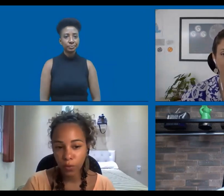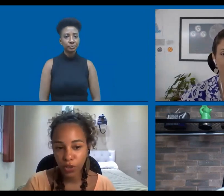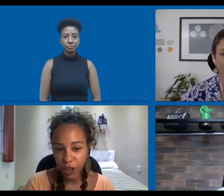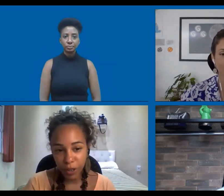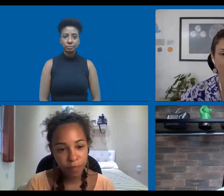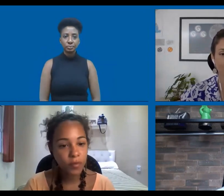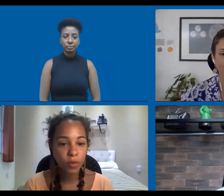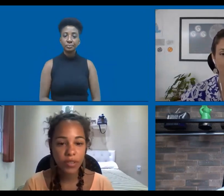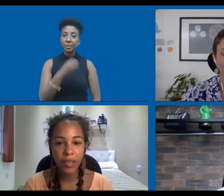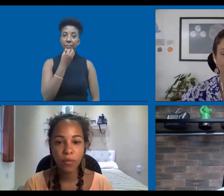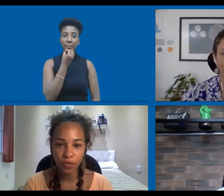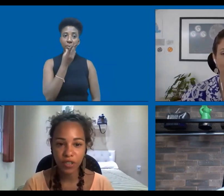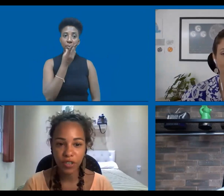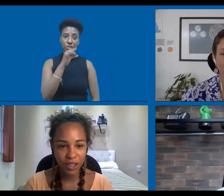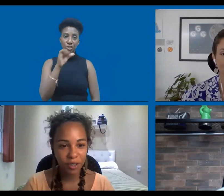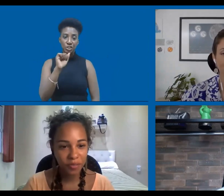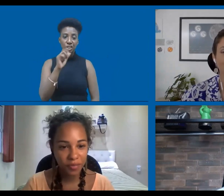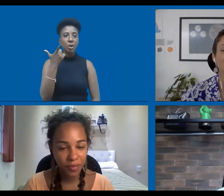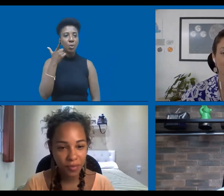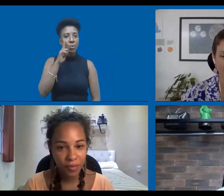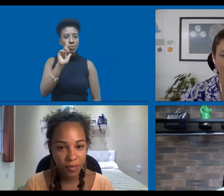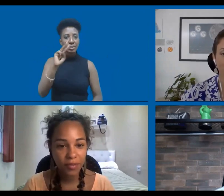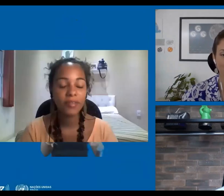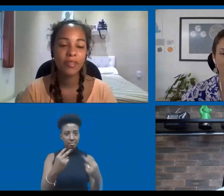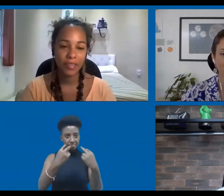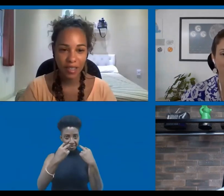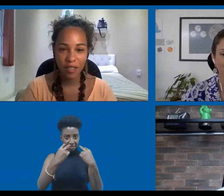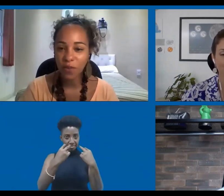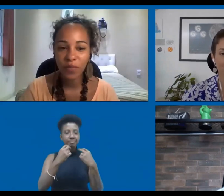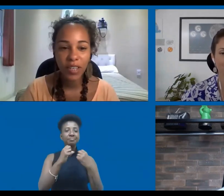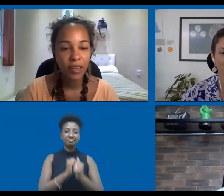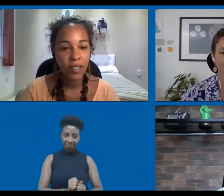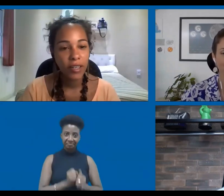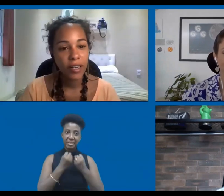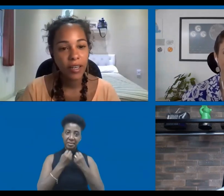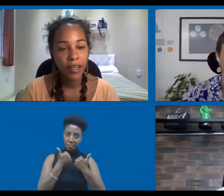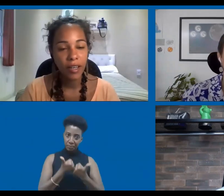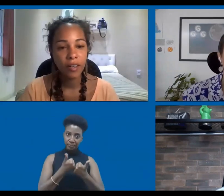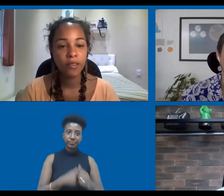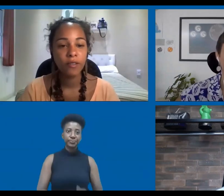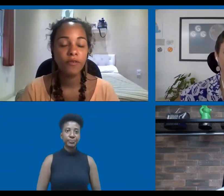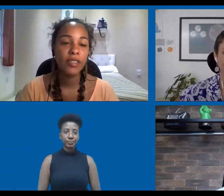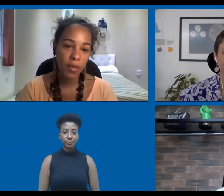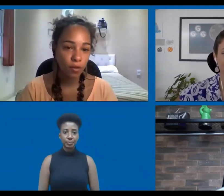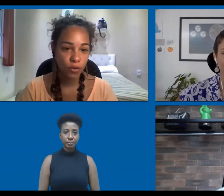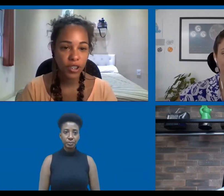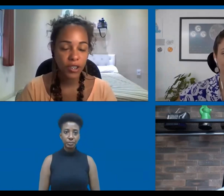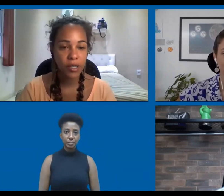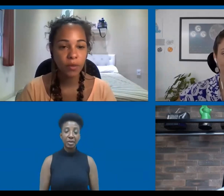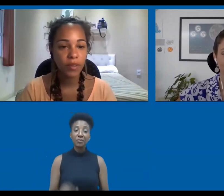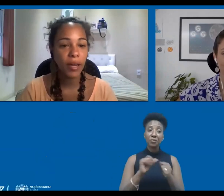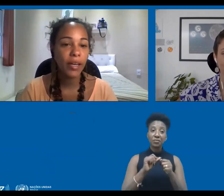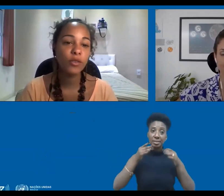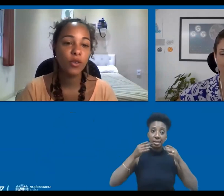Bom, bom dia. Conseguem me ouvir direitinho? Sim. Que bom. Vou fazer minha